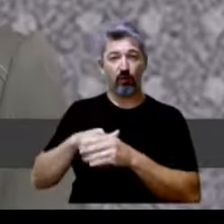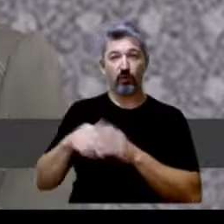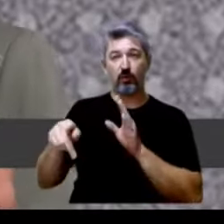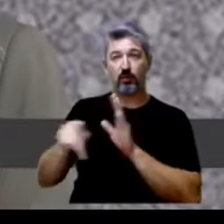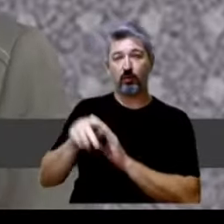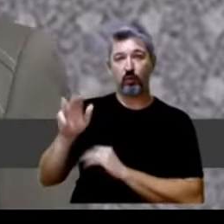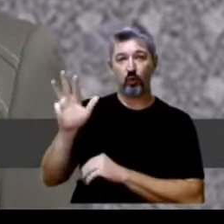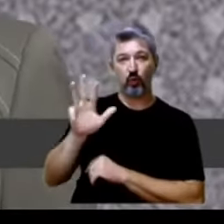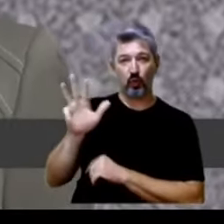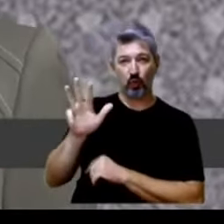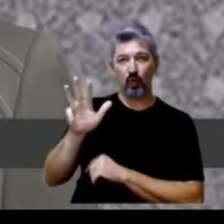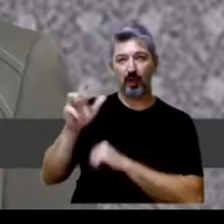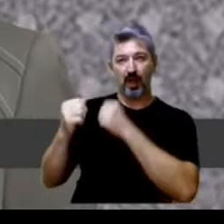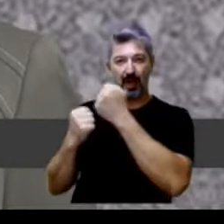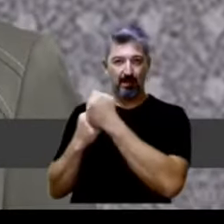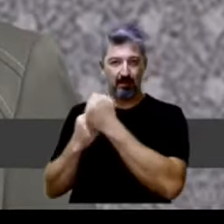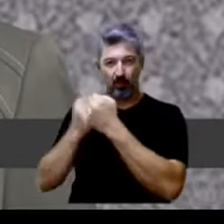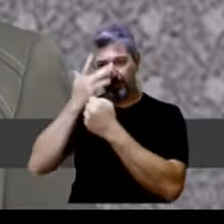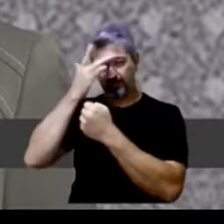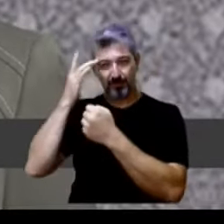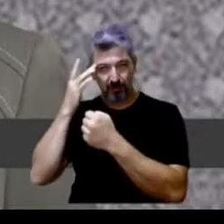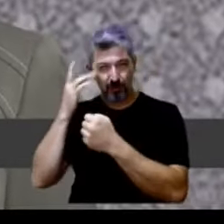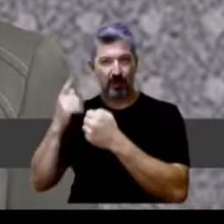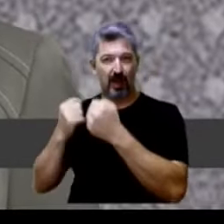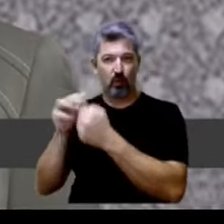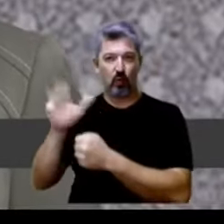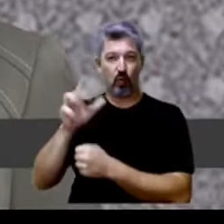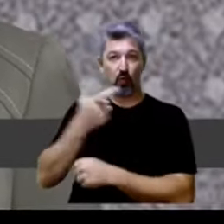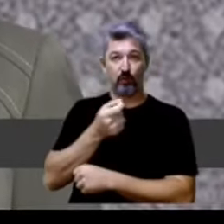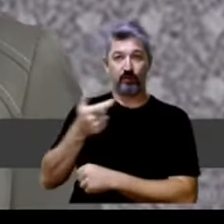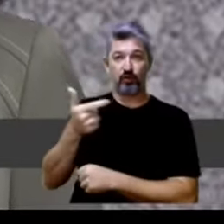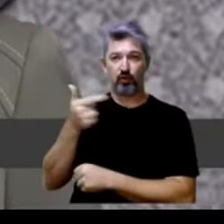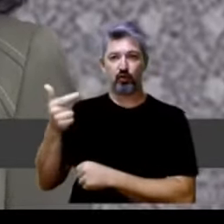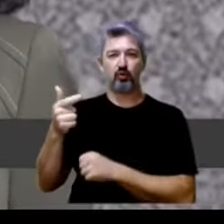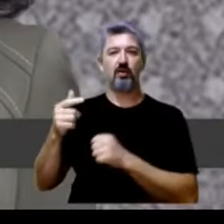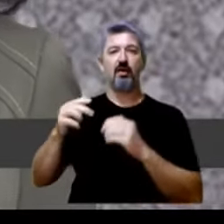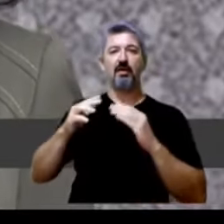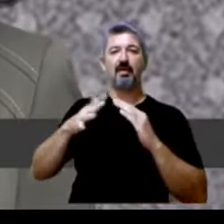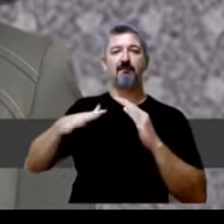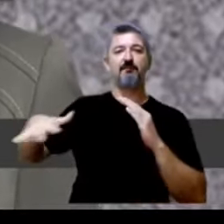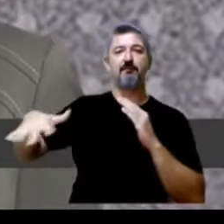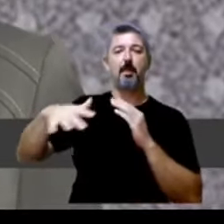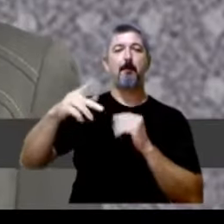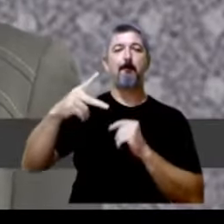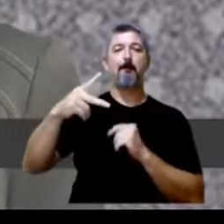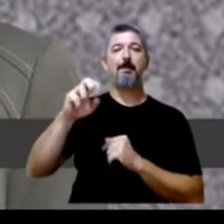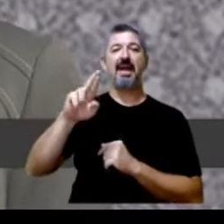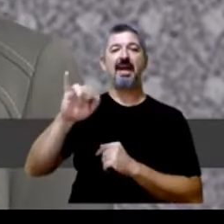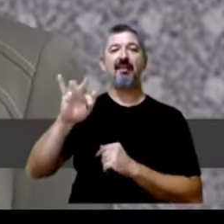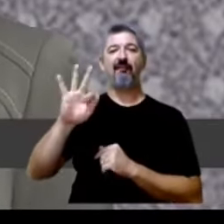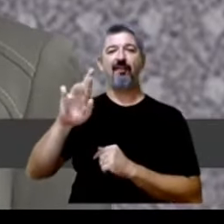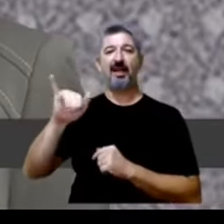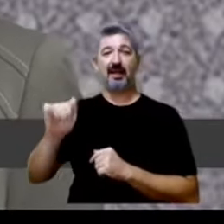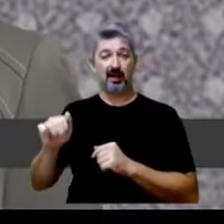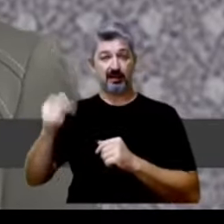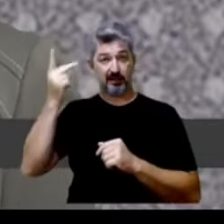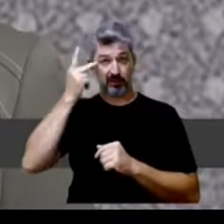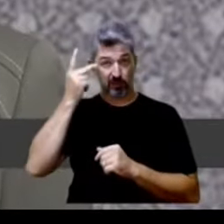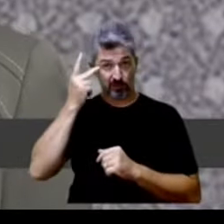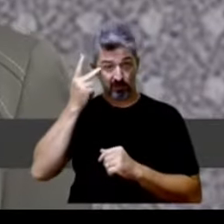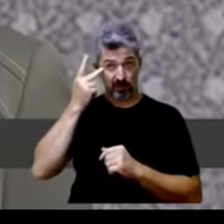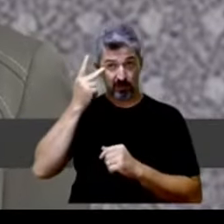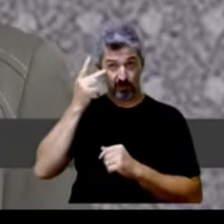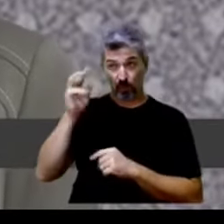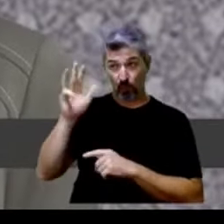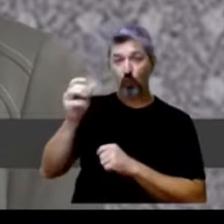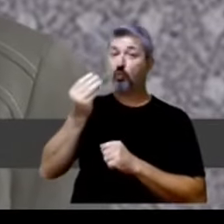vezes pro Ricardo Nunes, ele não respondeu. Em 2022, na periferia de São Paulo. Nesse fim de semana, que dá uma resposta. Qual a resposta pra isso?